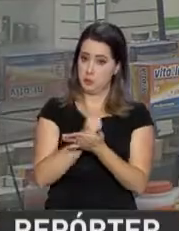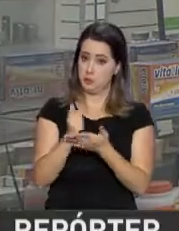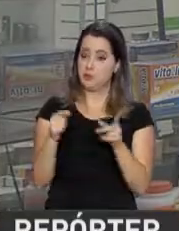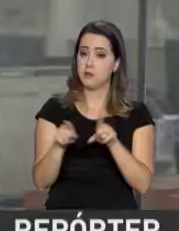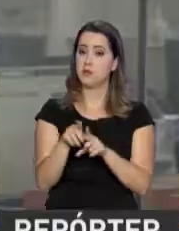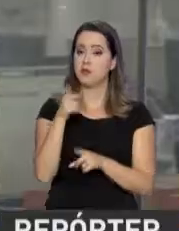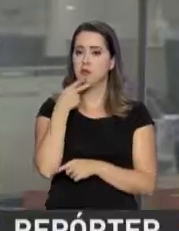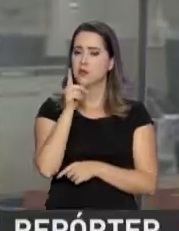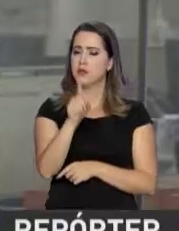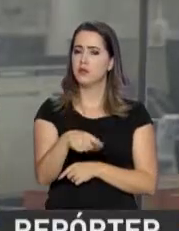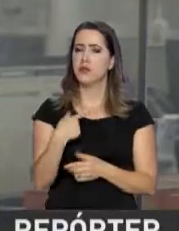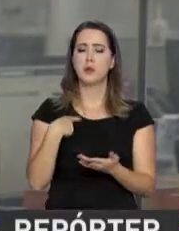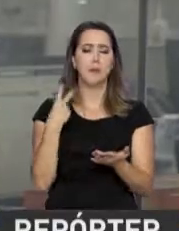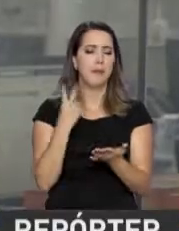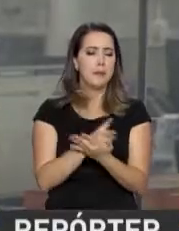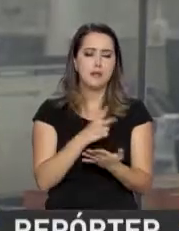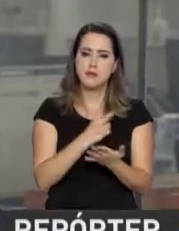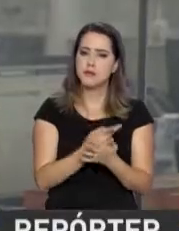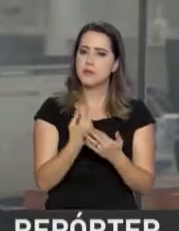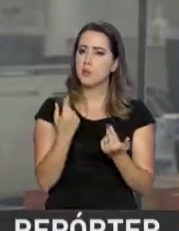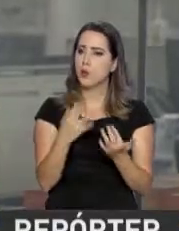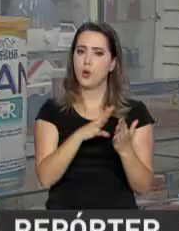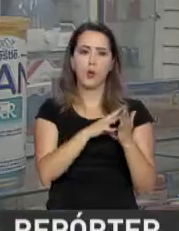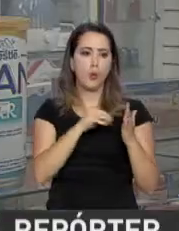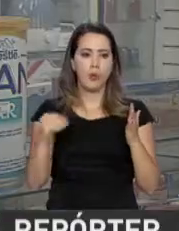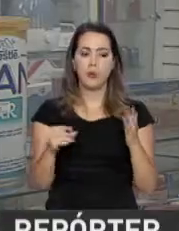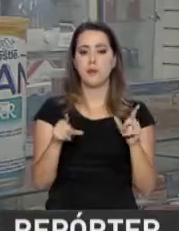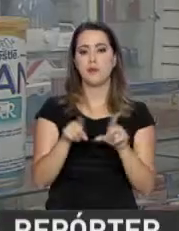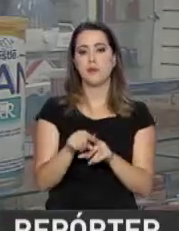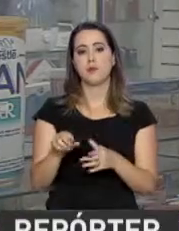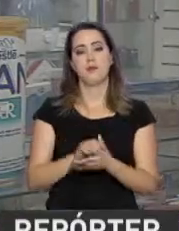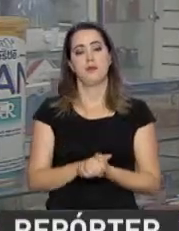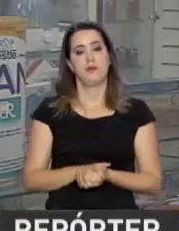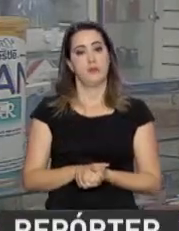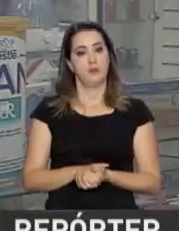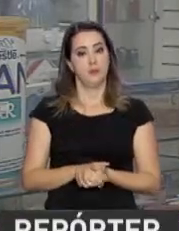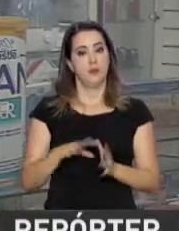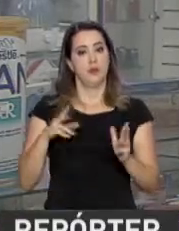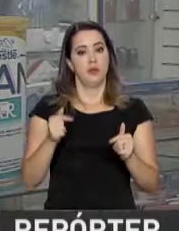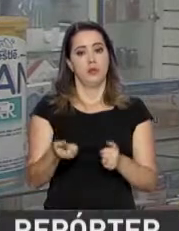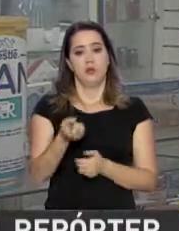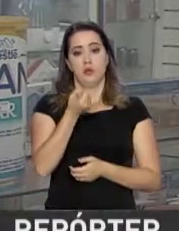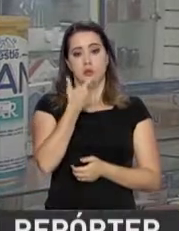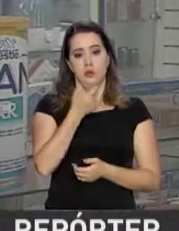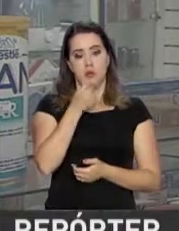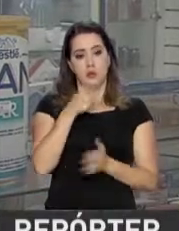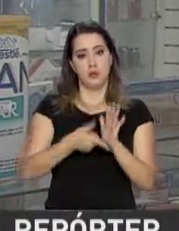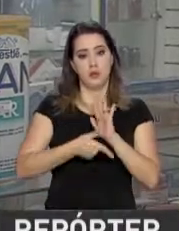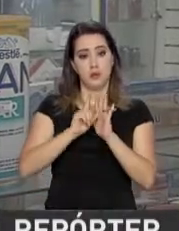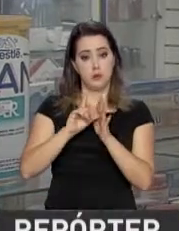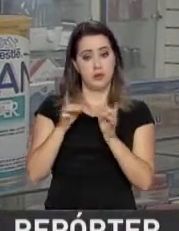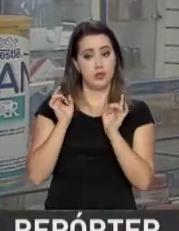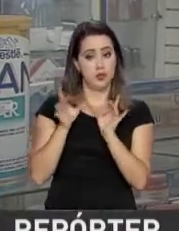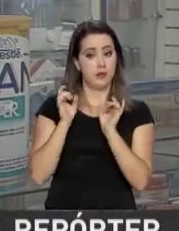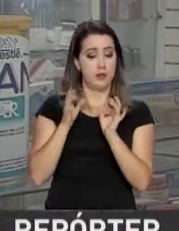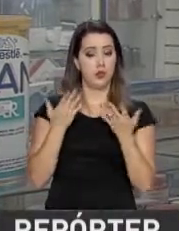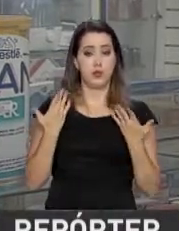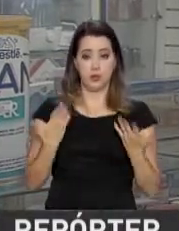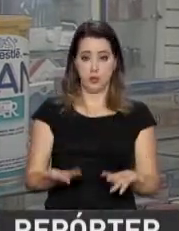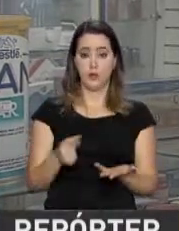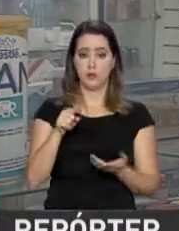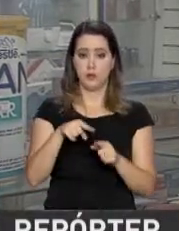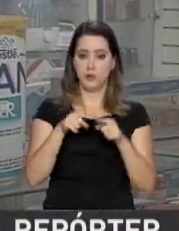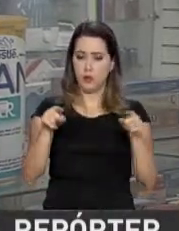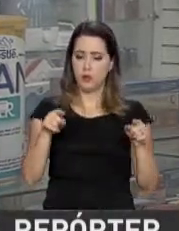apresenta a mesma fórmula do remédio convencional todos os medicamentos antes de chegar na prateleira para ser comercializado ele